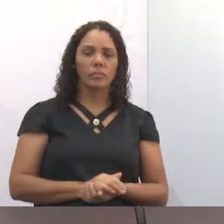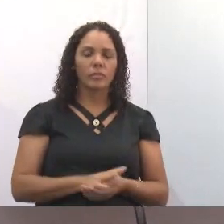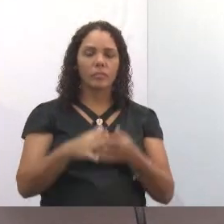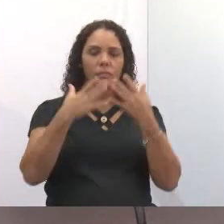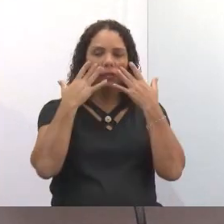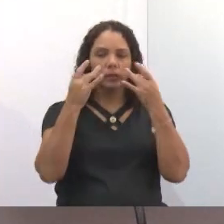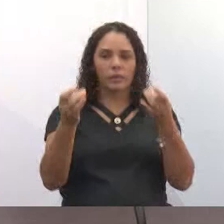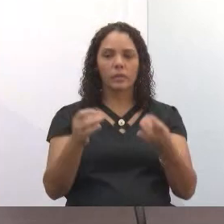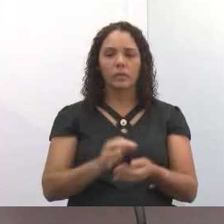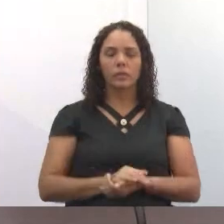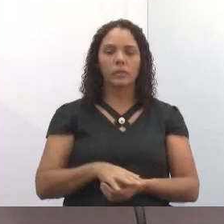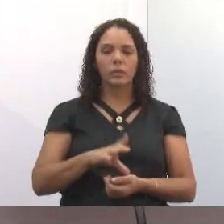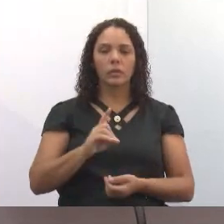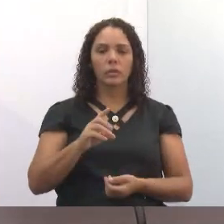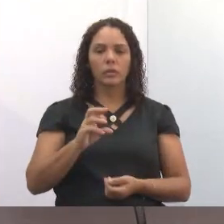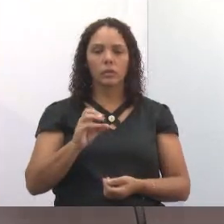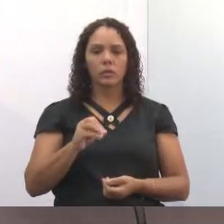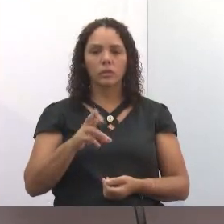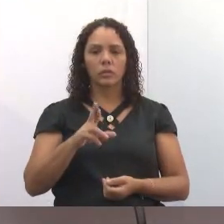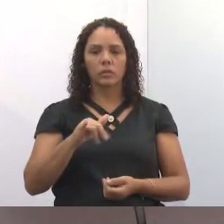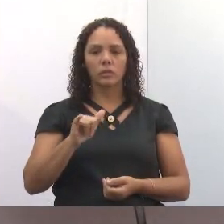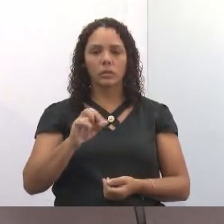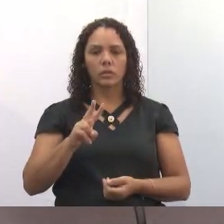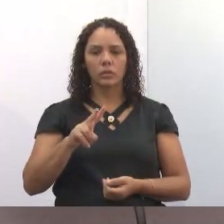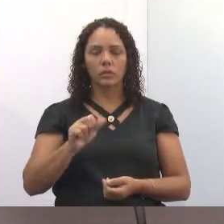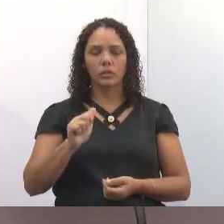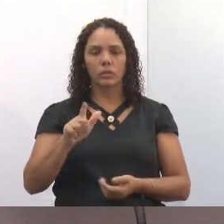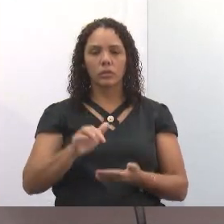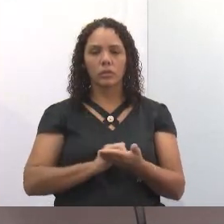Atenciosamente, Dorival Leal, secretário de Esporte e Recreação.